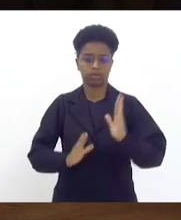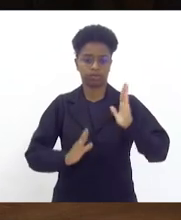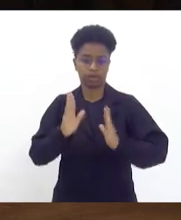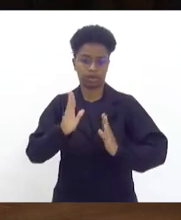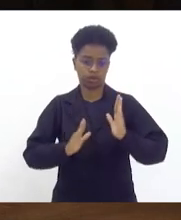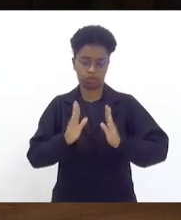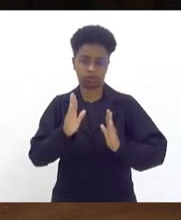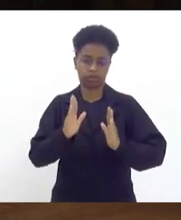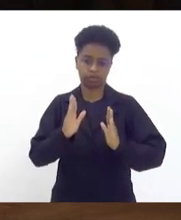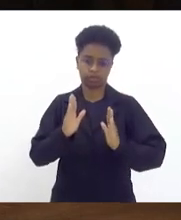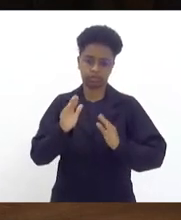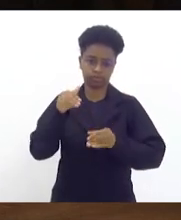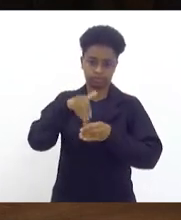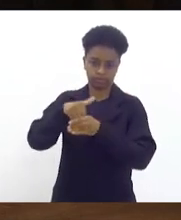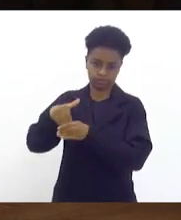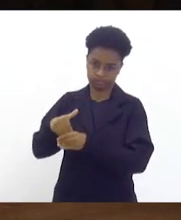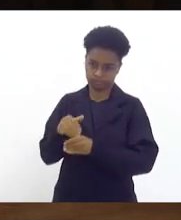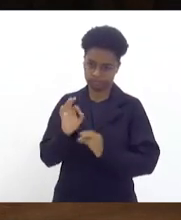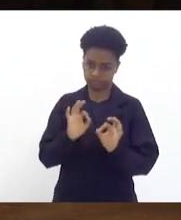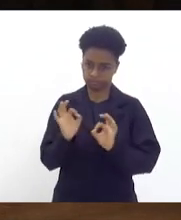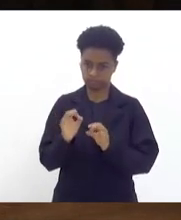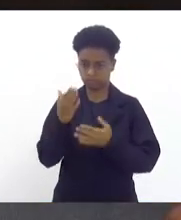Muito obrigado